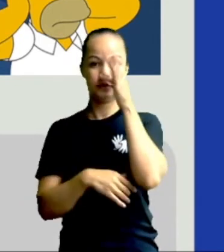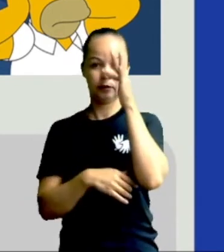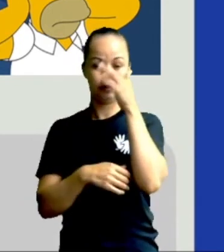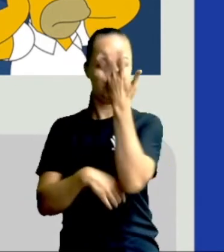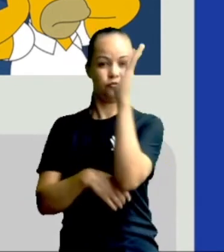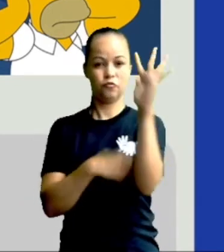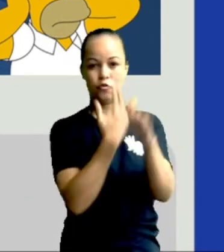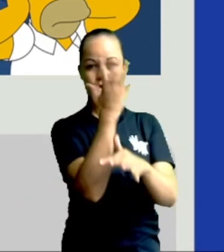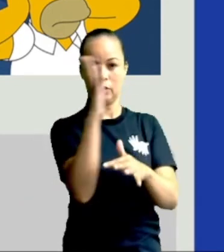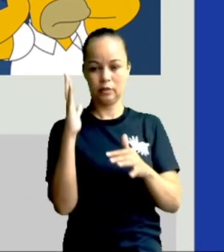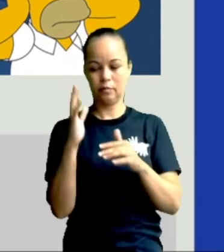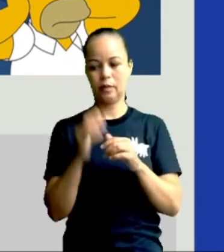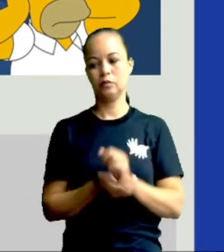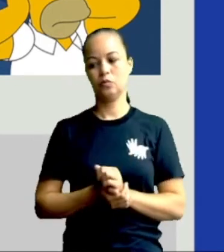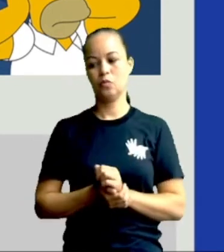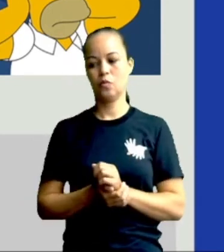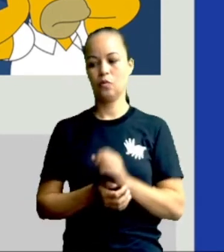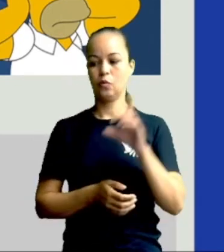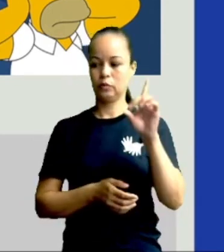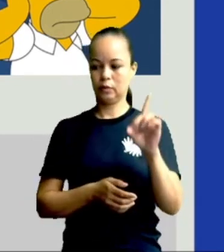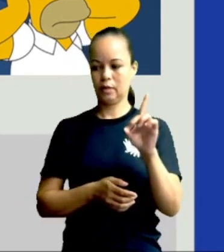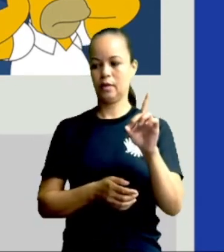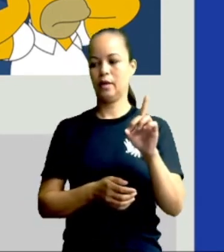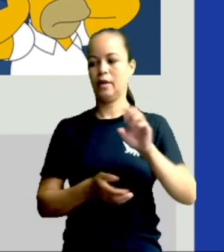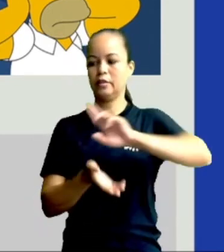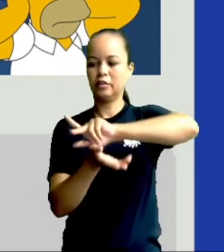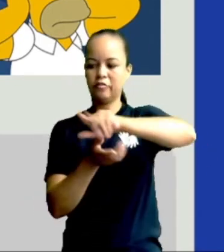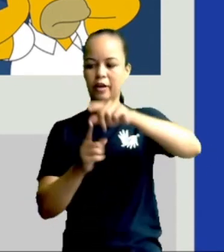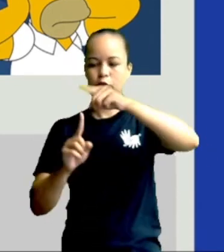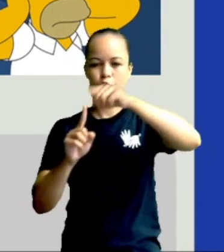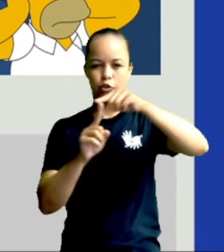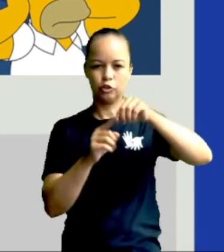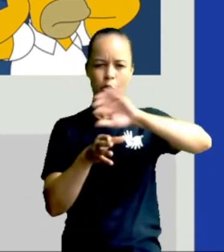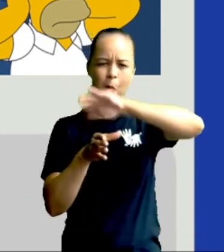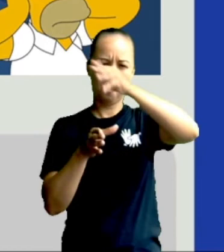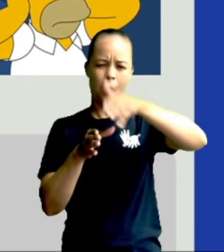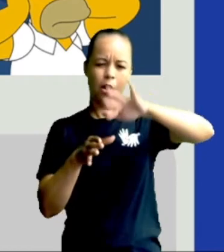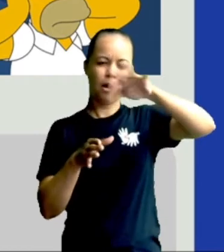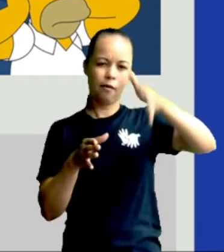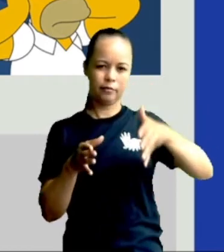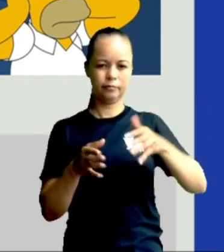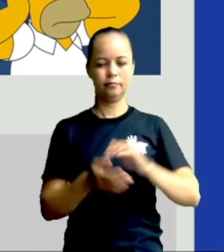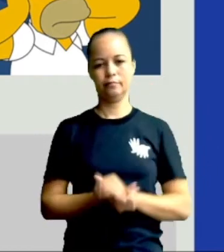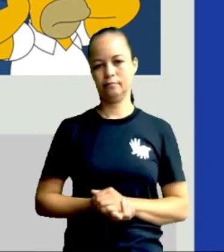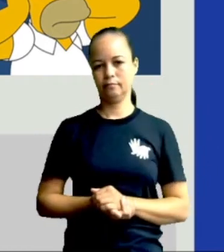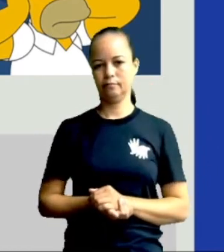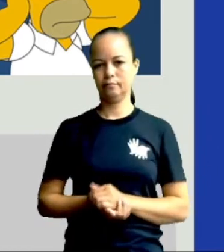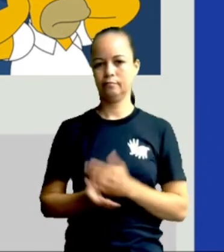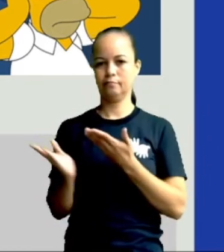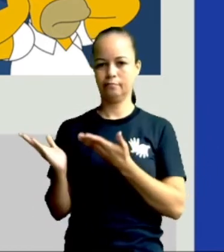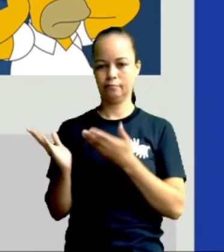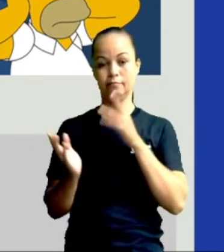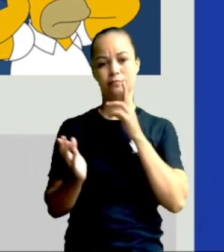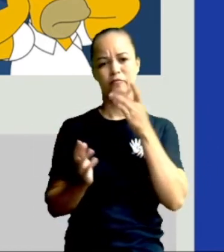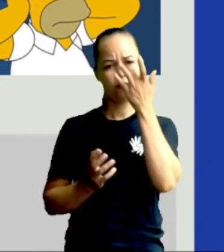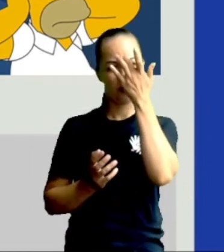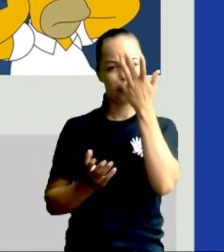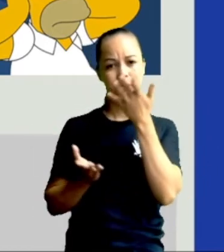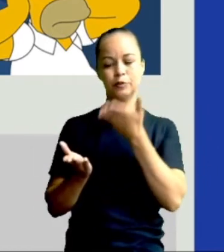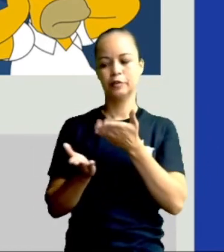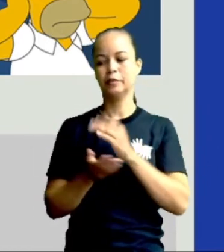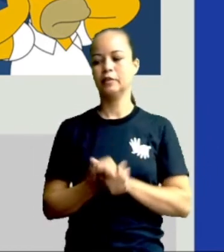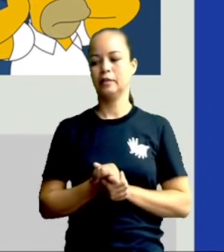diversos tipos de relevo. Bem fácil essa, minha gente. Muito fácil, muito fácil. Se você respondeu letra